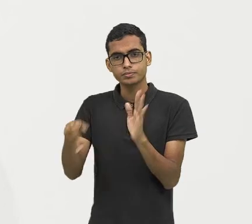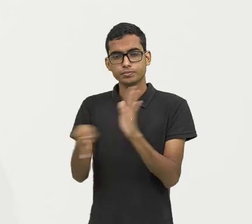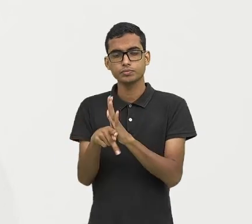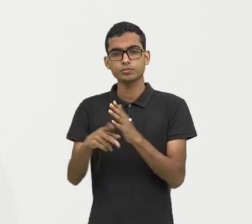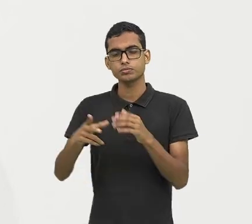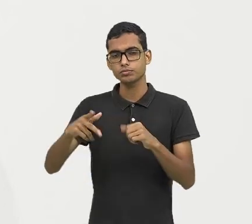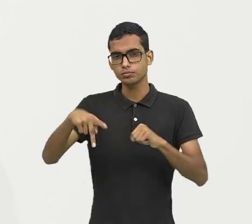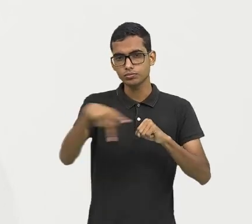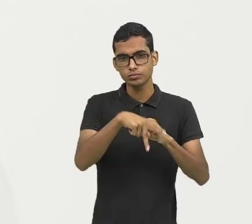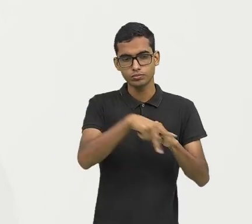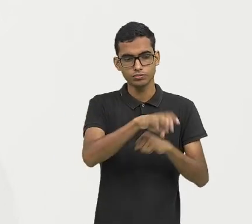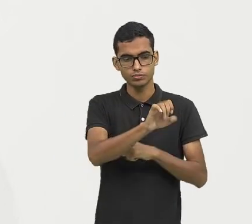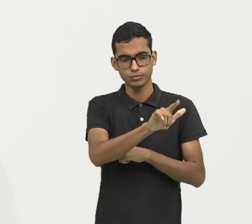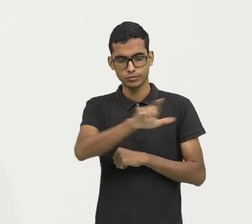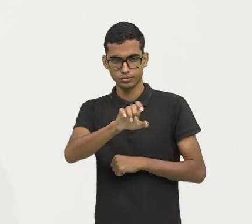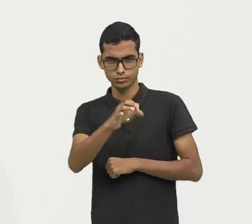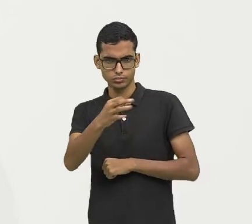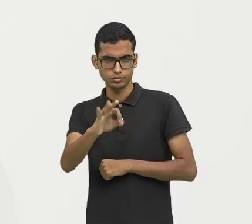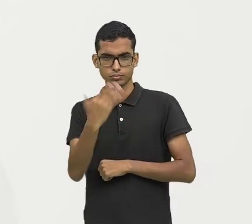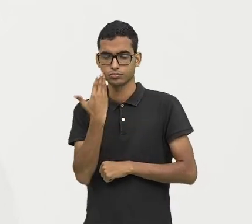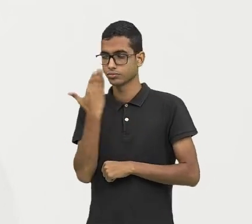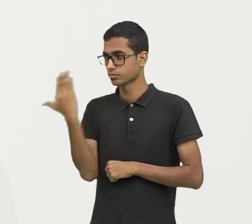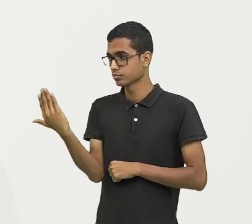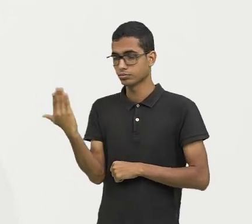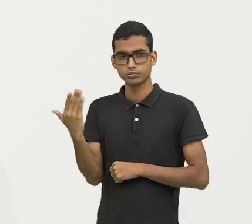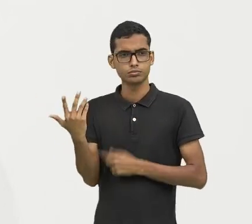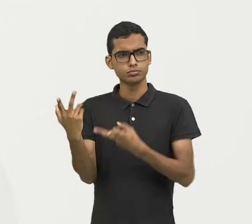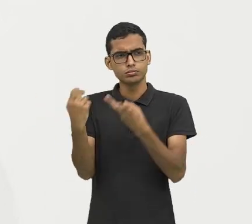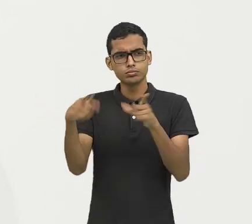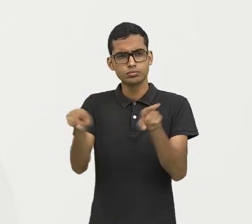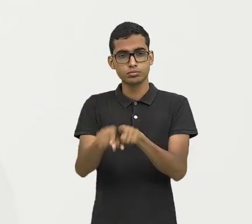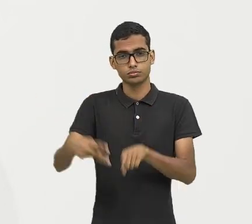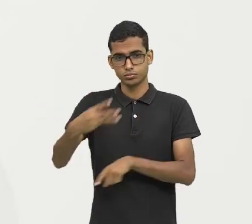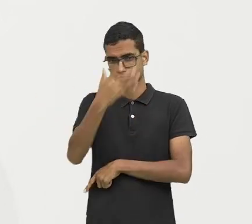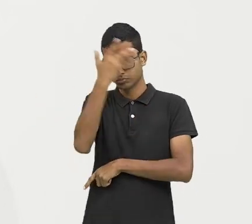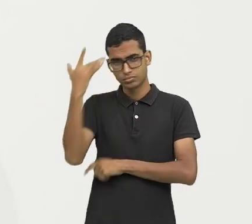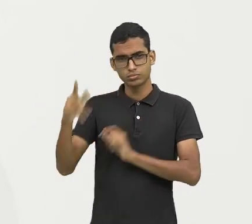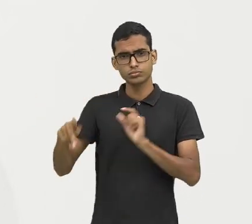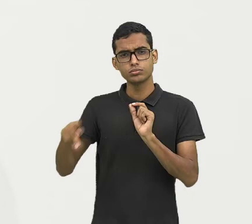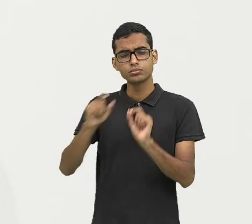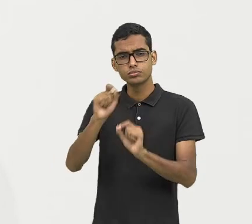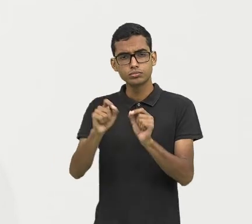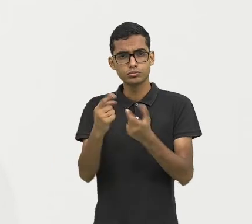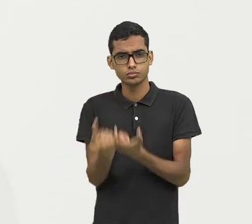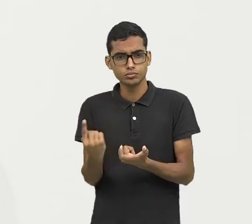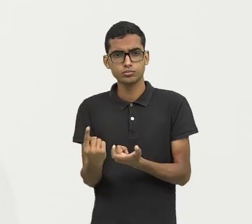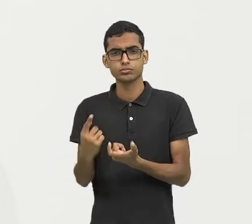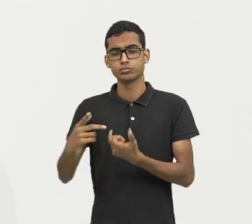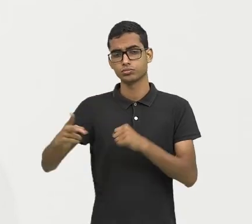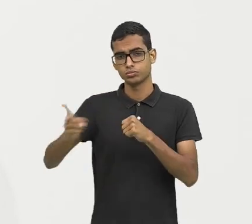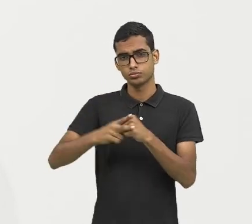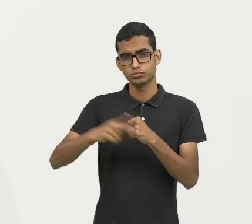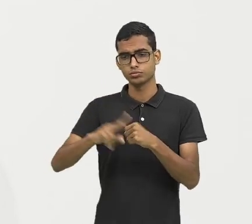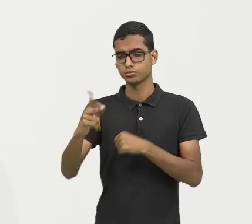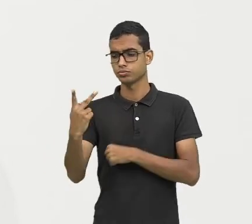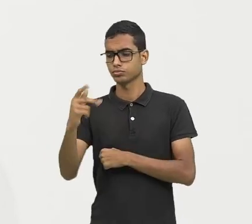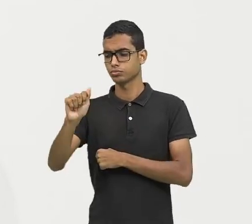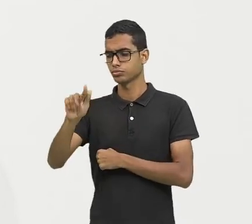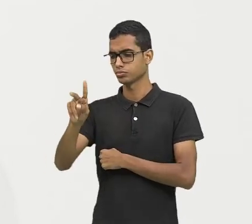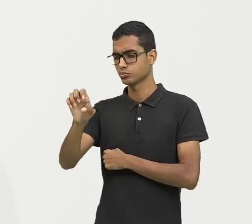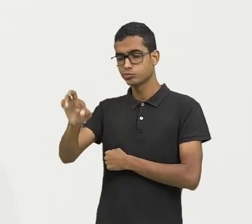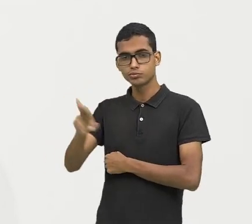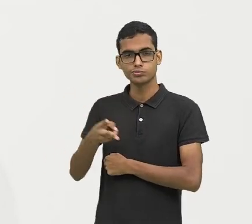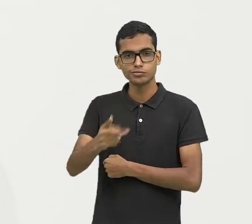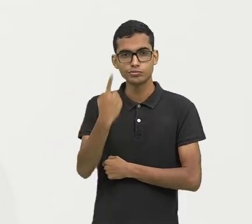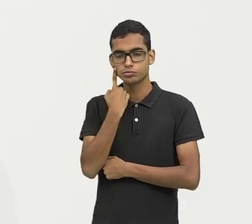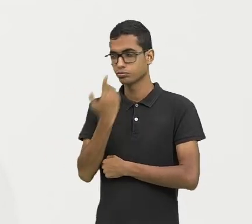ele, ok? Então, percebam que a terceira pessoa do singular, o verbo haver, deve ficar sempre nesta